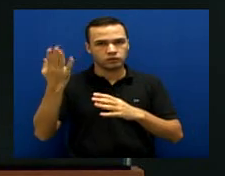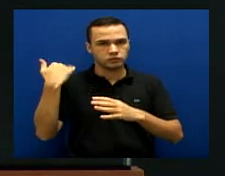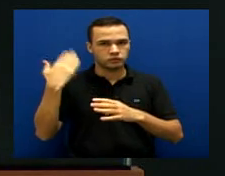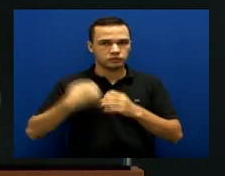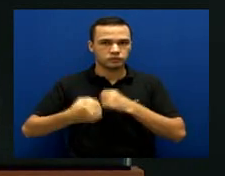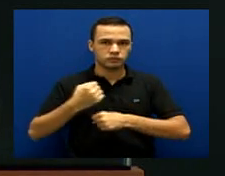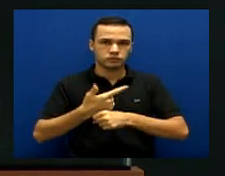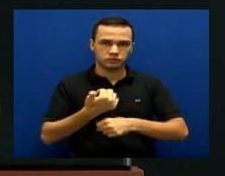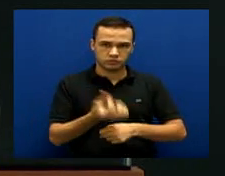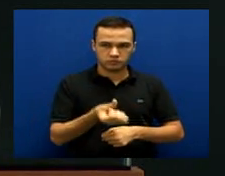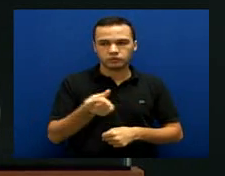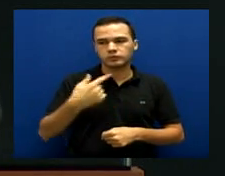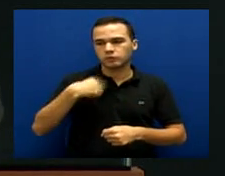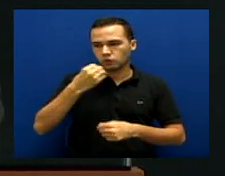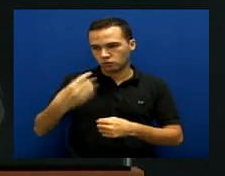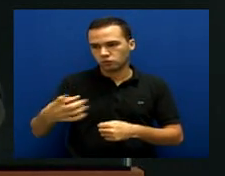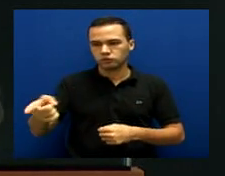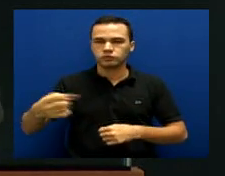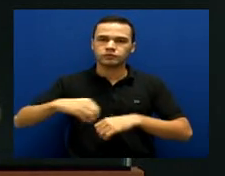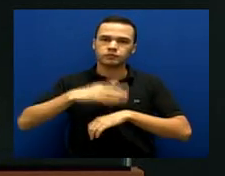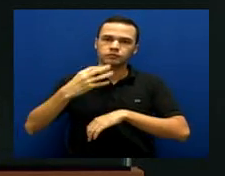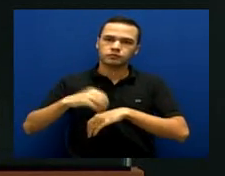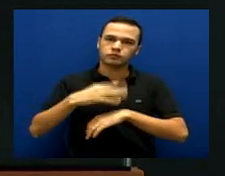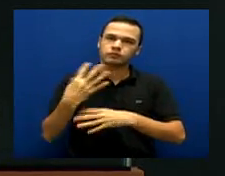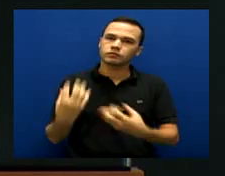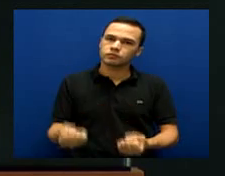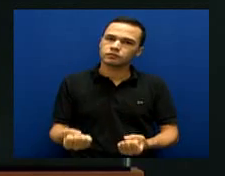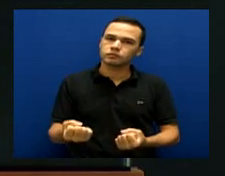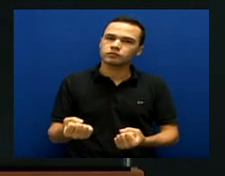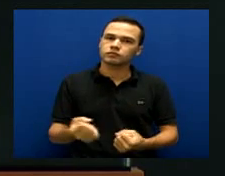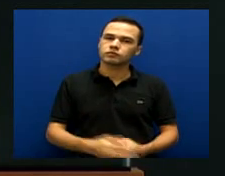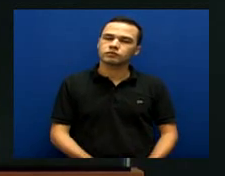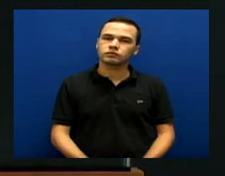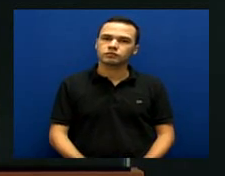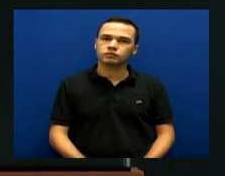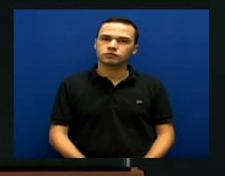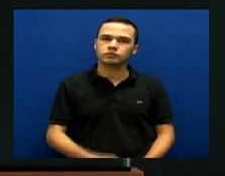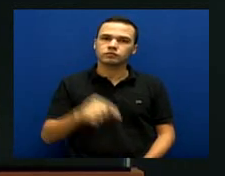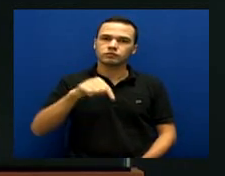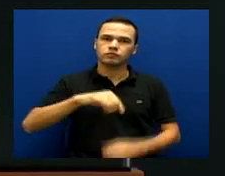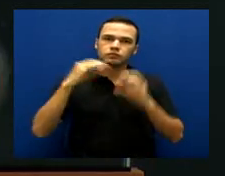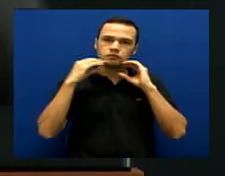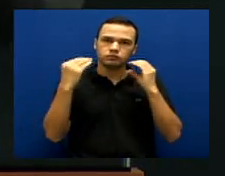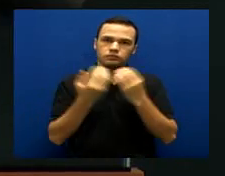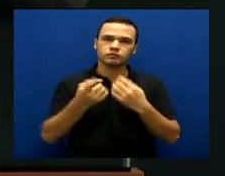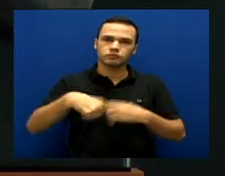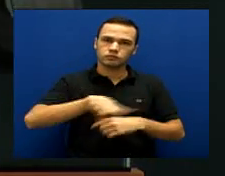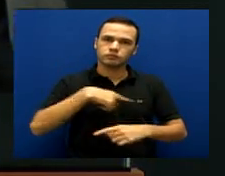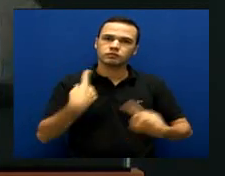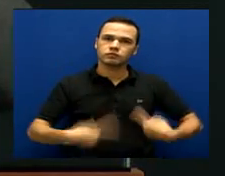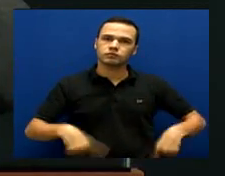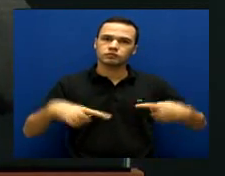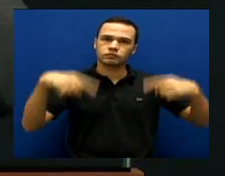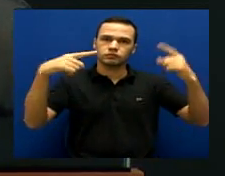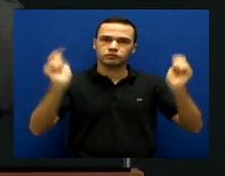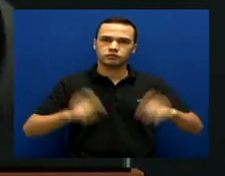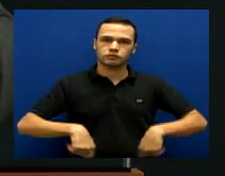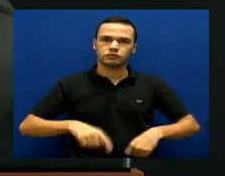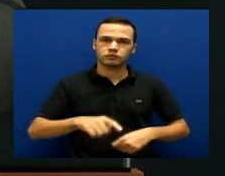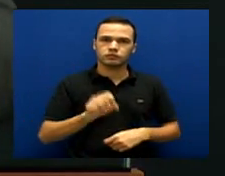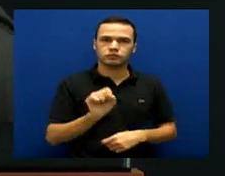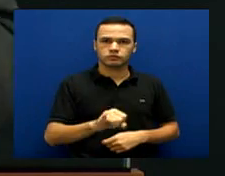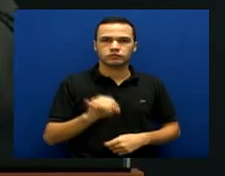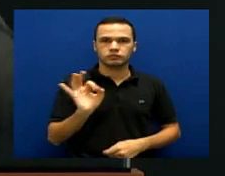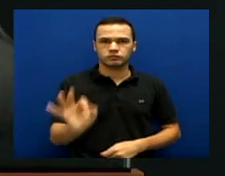mas só ser sugestão é boa eu acho que deve ser trazida à aqui na casa para discutir também se